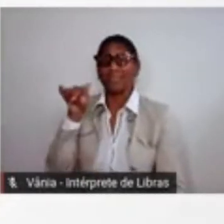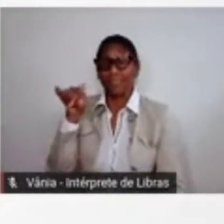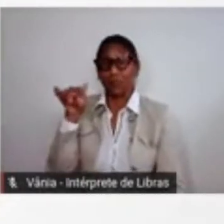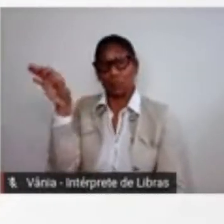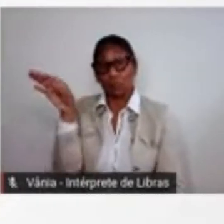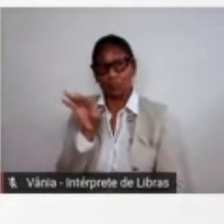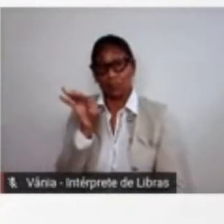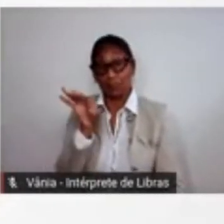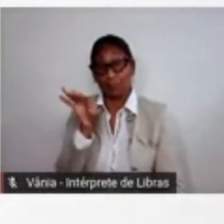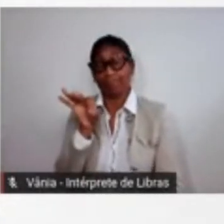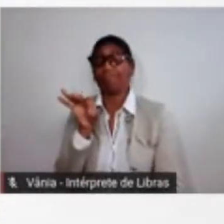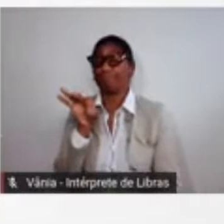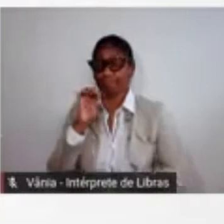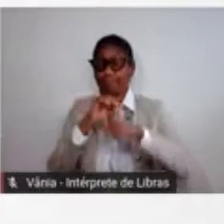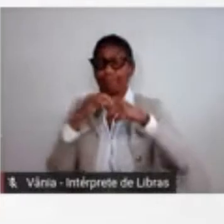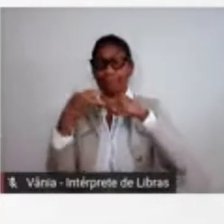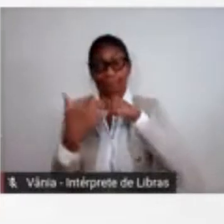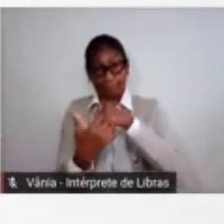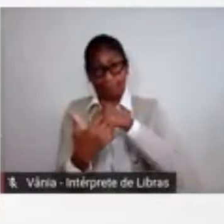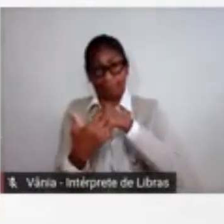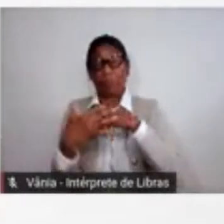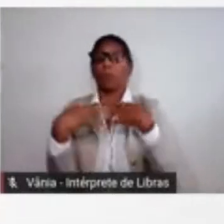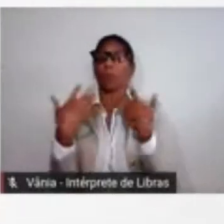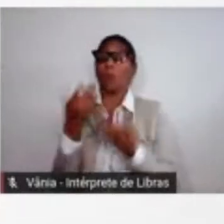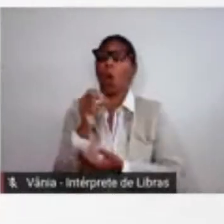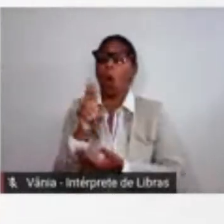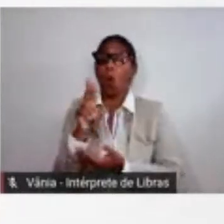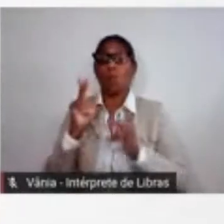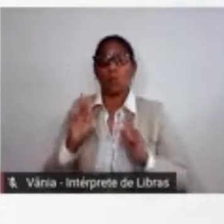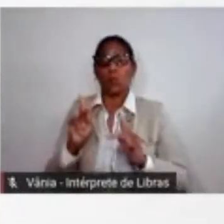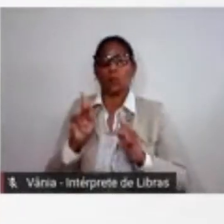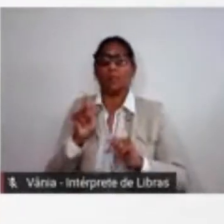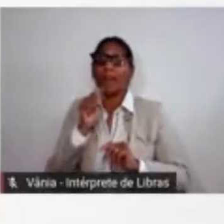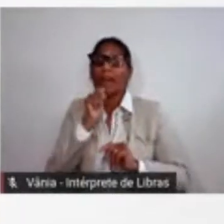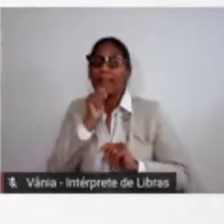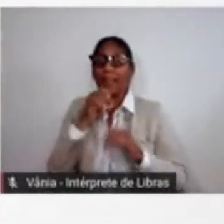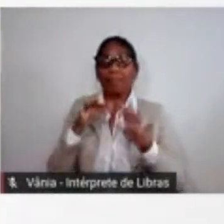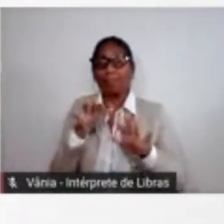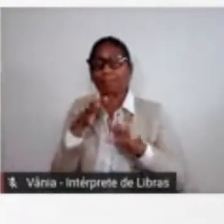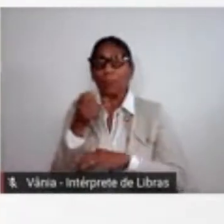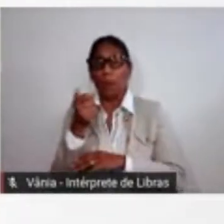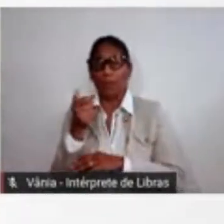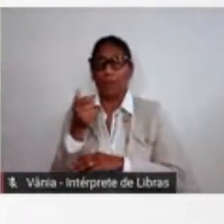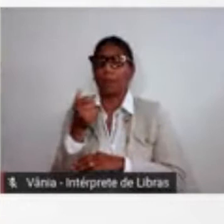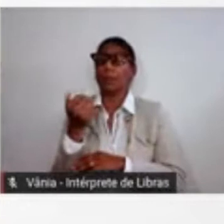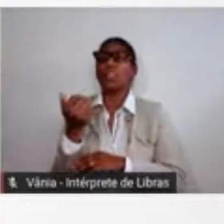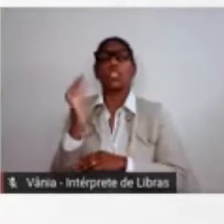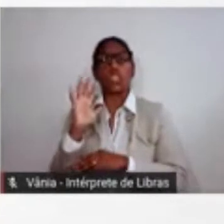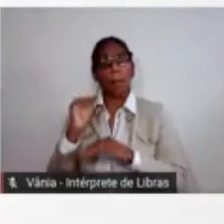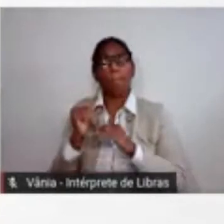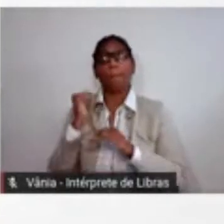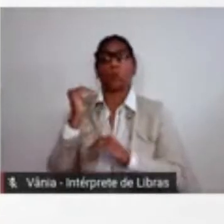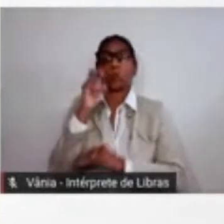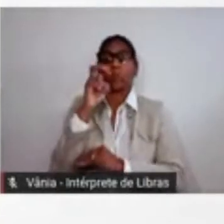49,7% com pacientes ou confirmados ou suspeitos de Covid. Nos últimos dias chegou a passar de 50%, passar